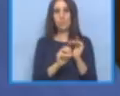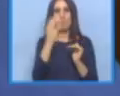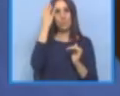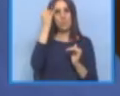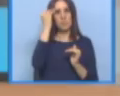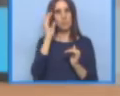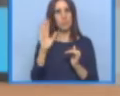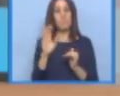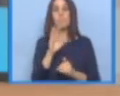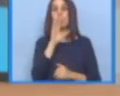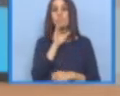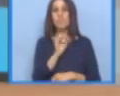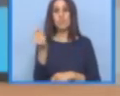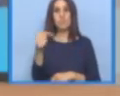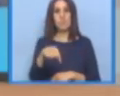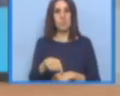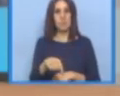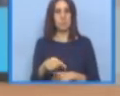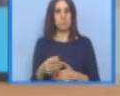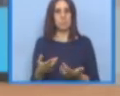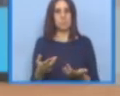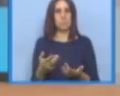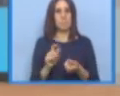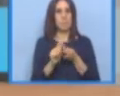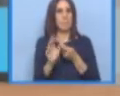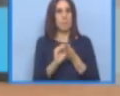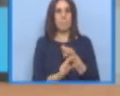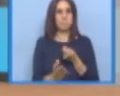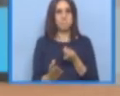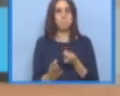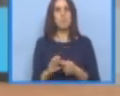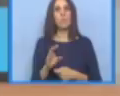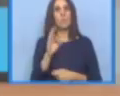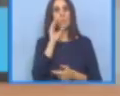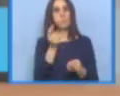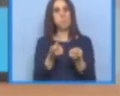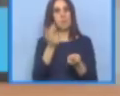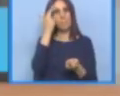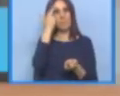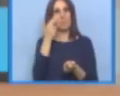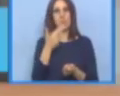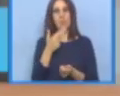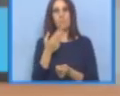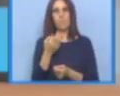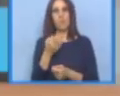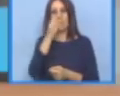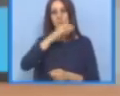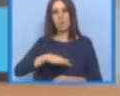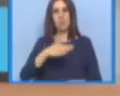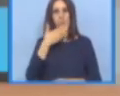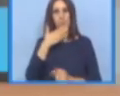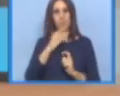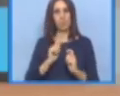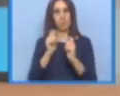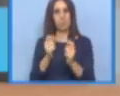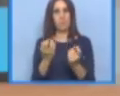Suíça, mas quando os filhos vieram, eles já não conseguiam pagar mais nada, e houve um banqueiro da Madeira que lhes emprestou a quinta,